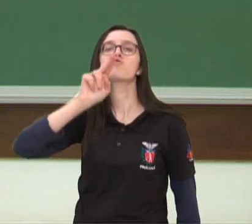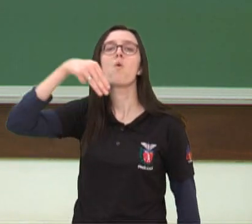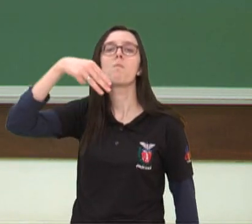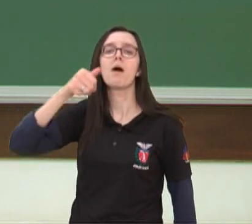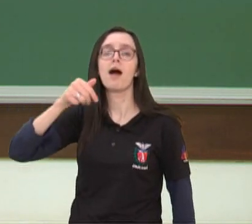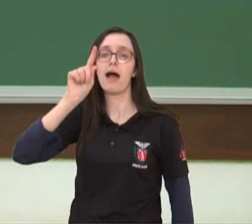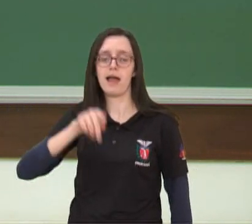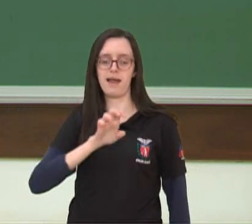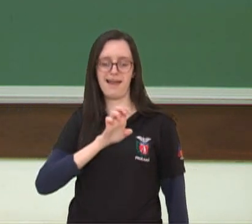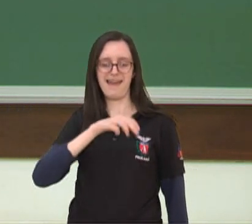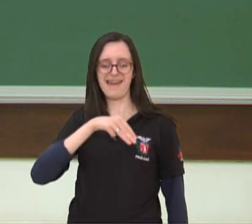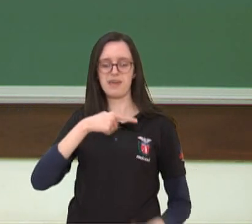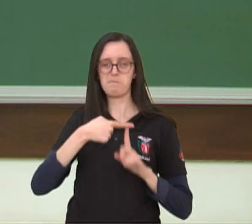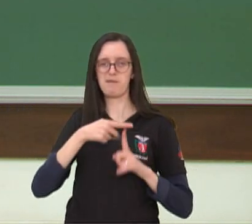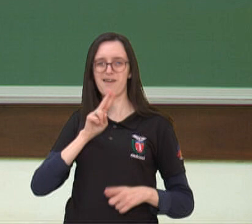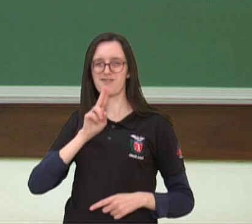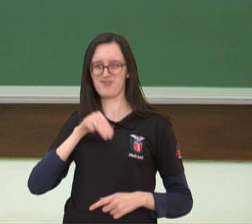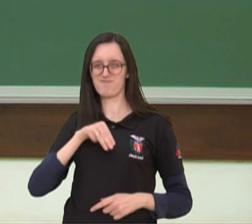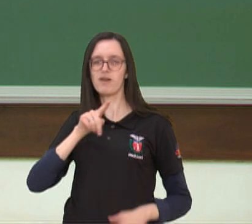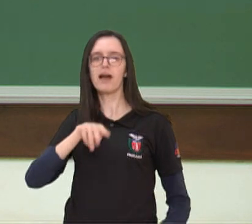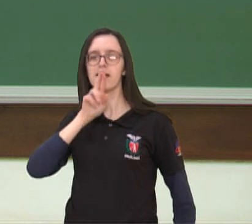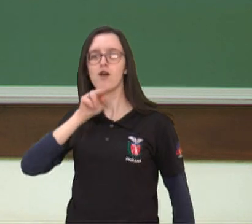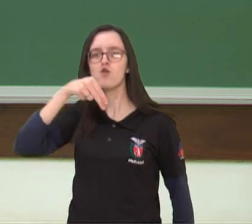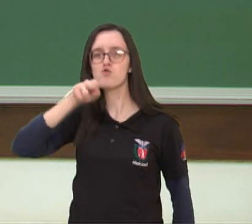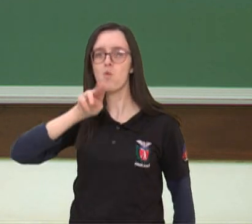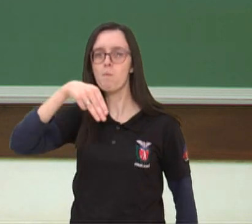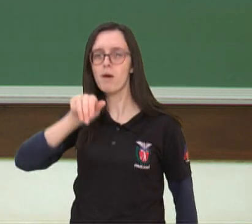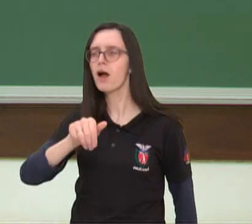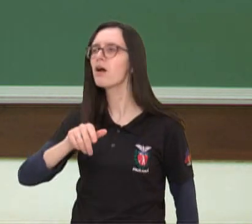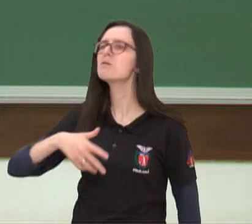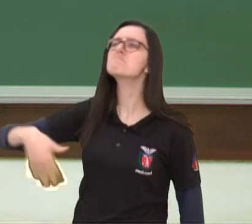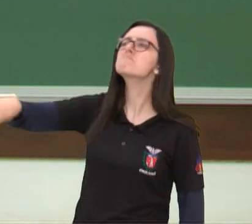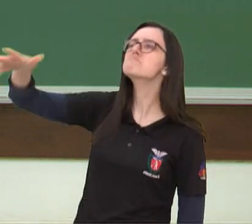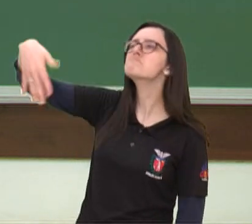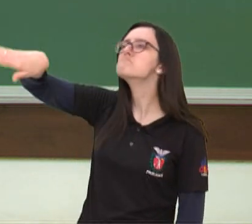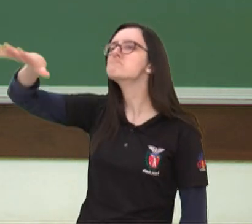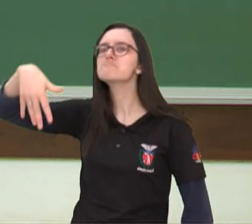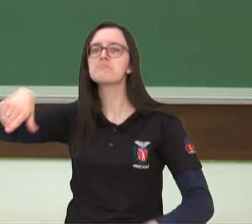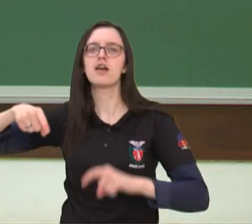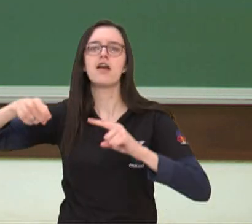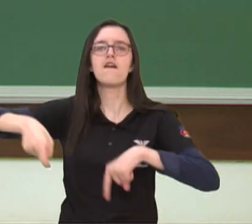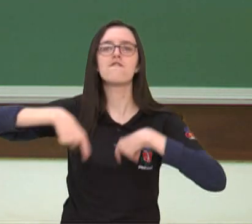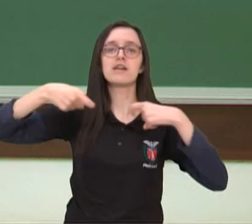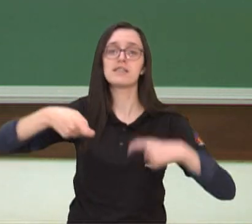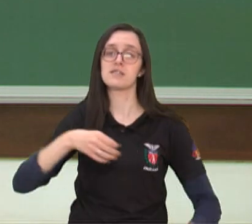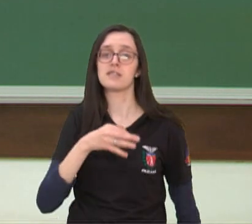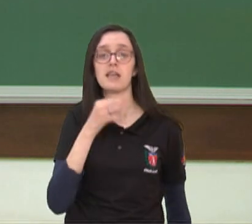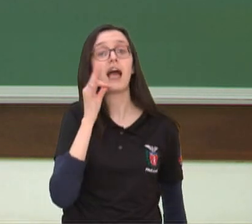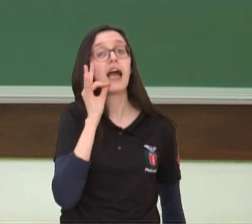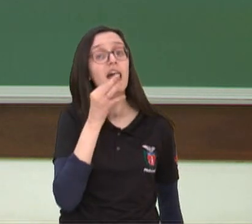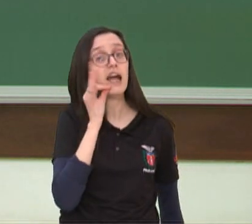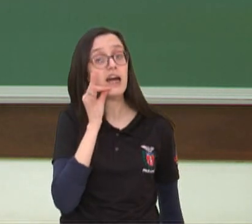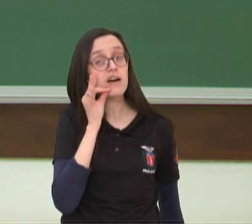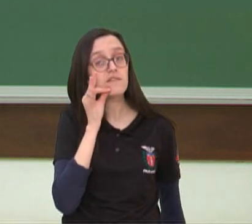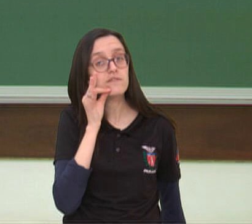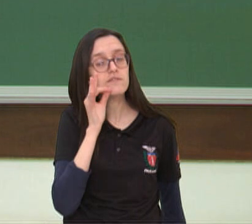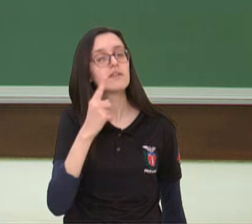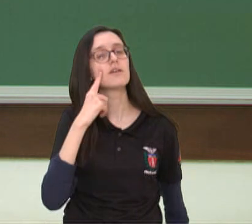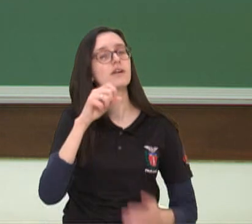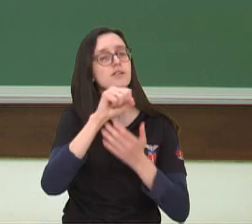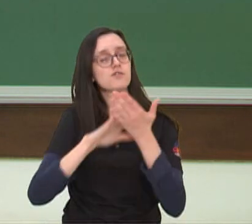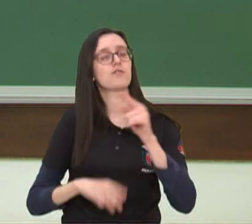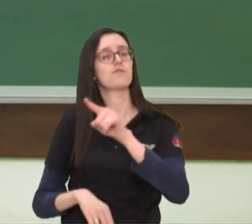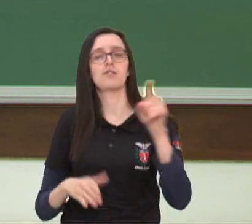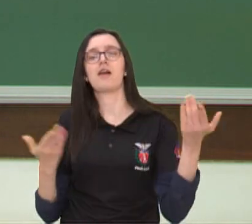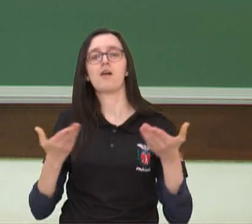em mais o uma. Foram procurar emprego numa fazenda de café. Uma atividade